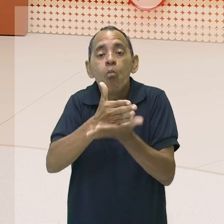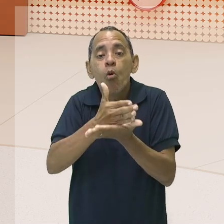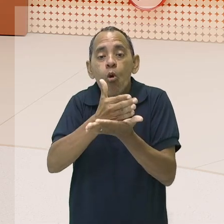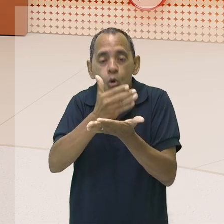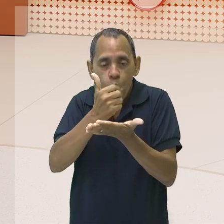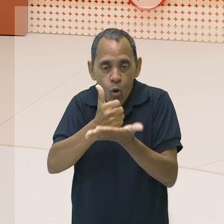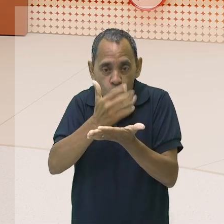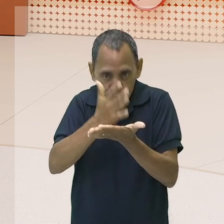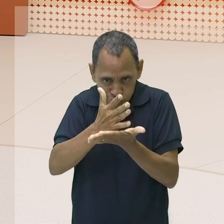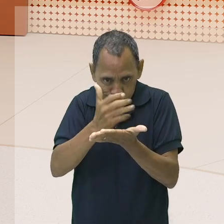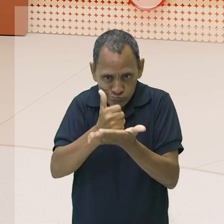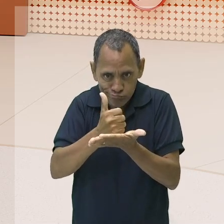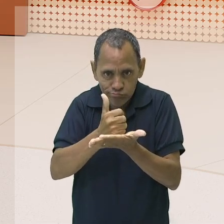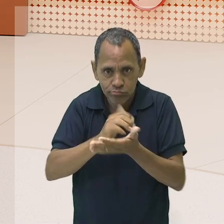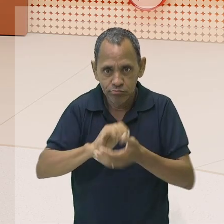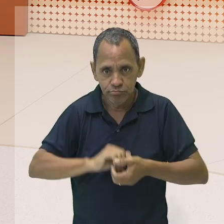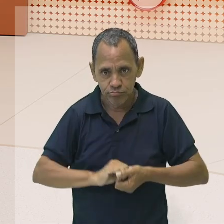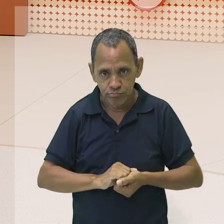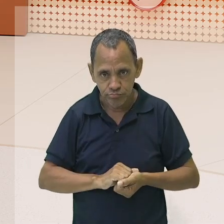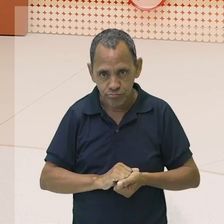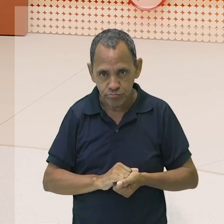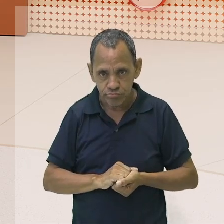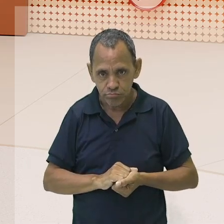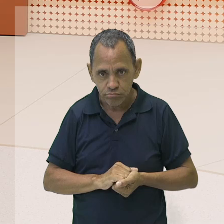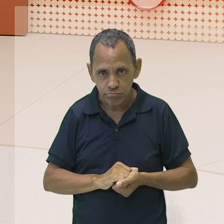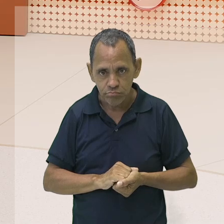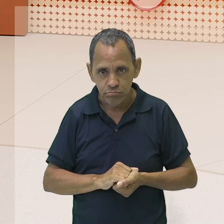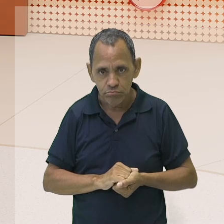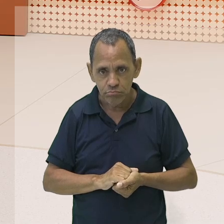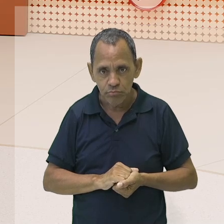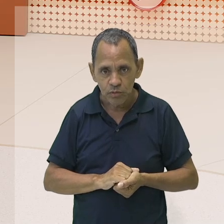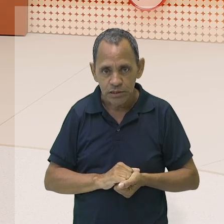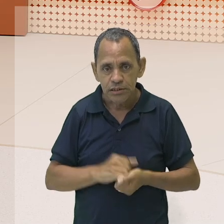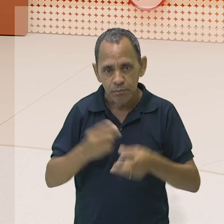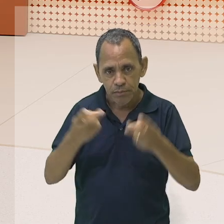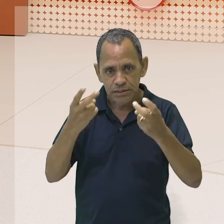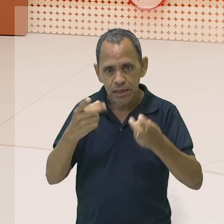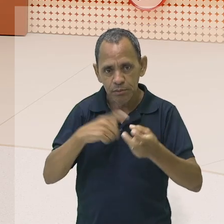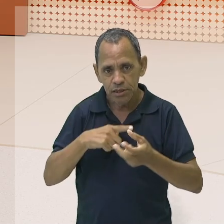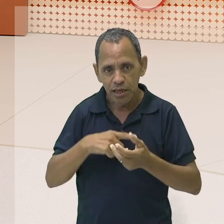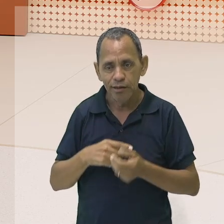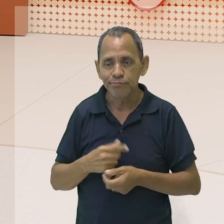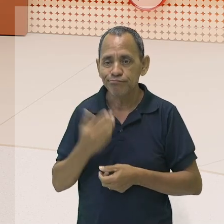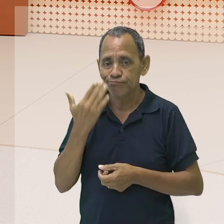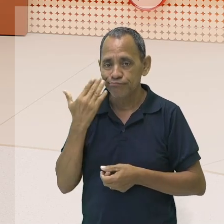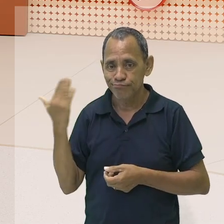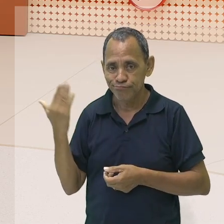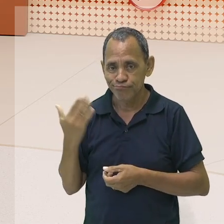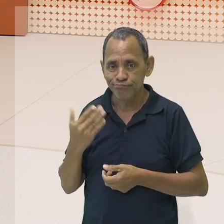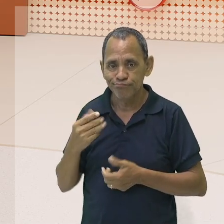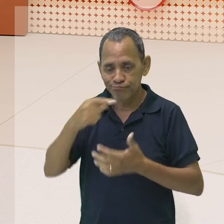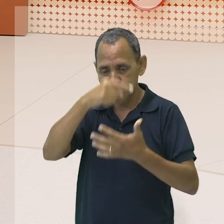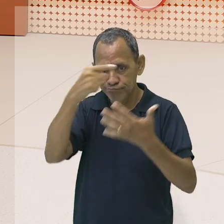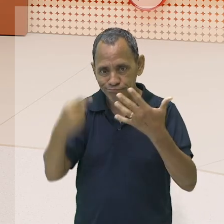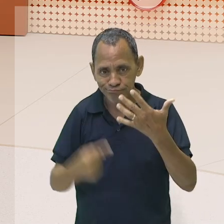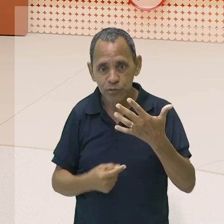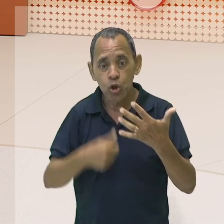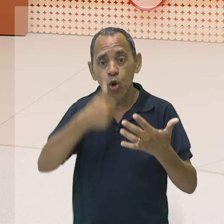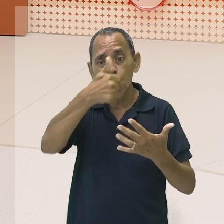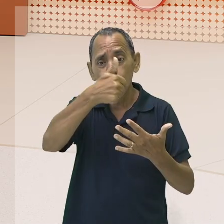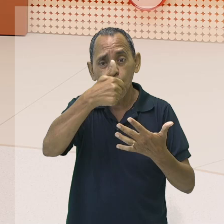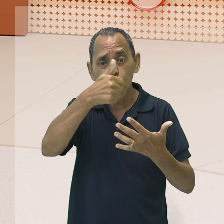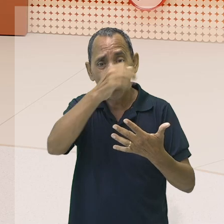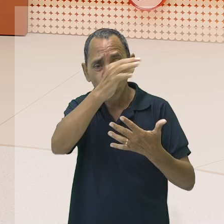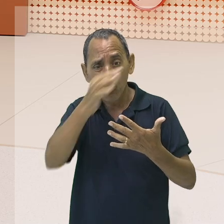se a gente fosse pensar a riqueza do Brasil como se fosse um grande bolo, quando a gente olha essa galerinha aqui, ó, os 1% mais ricos do